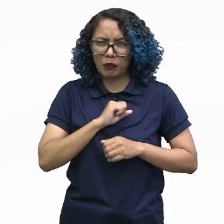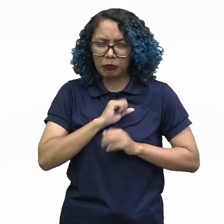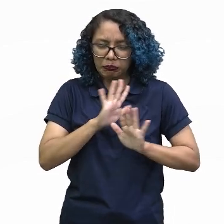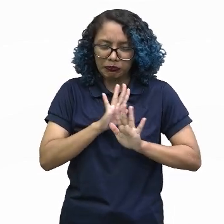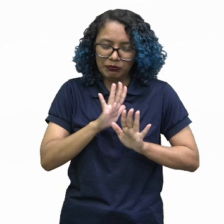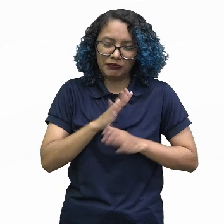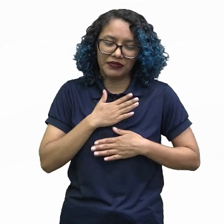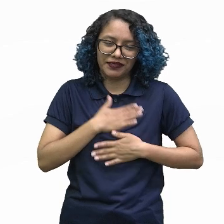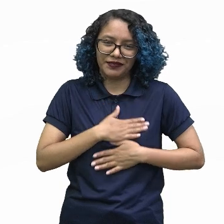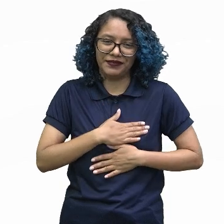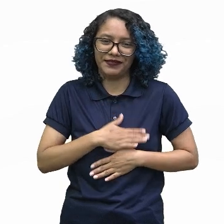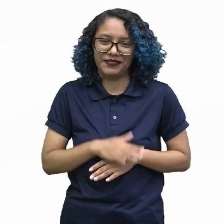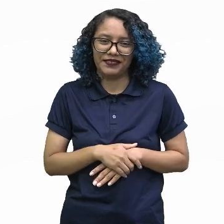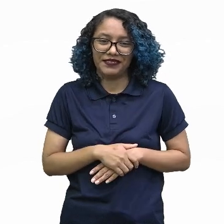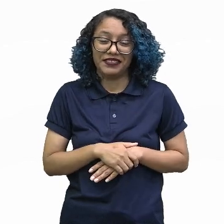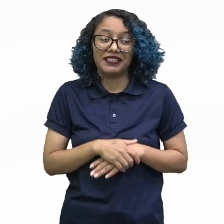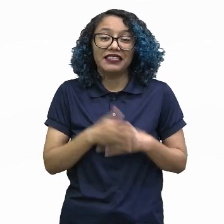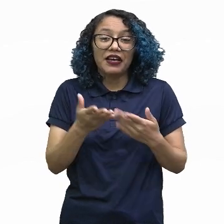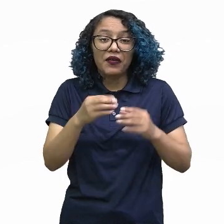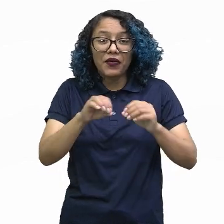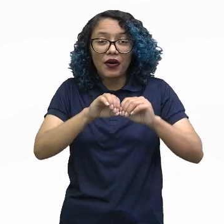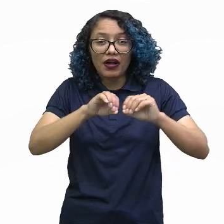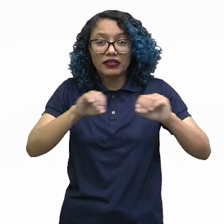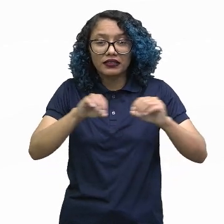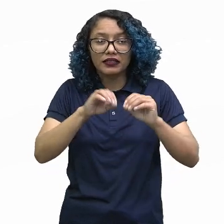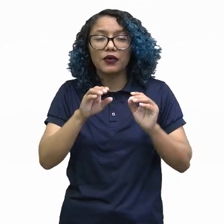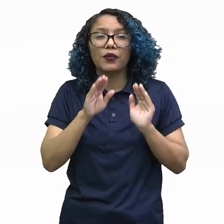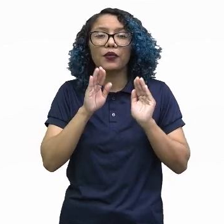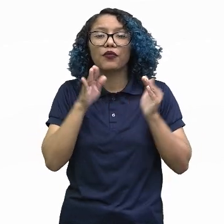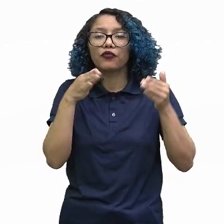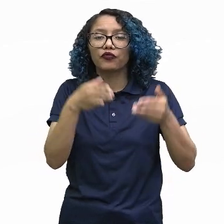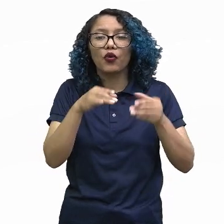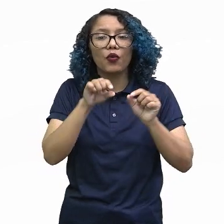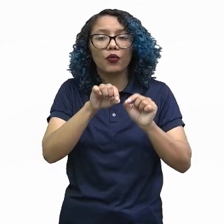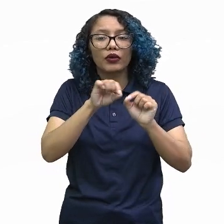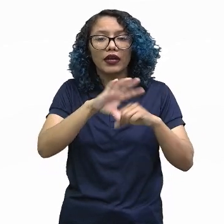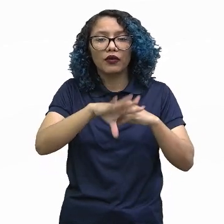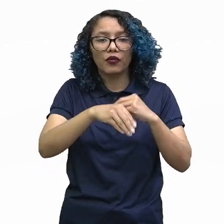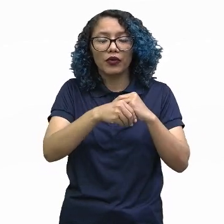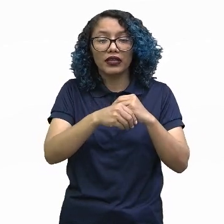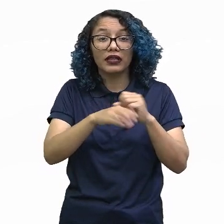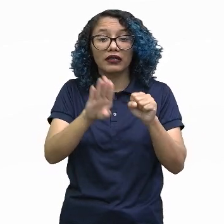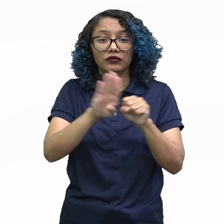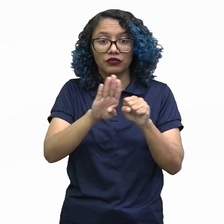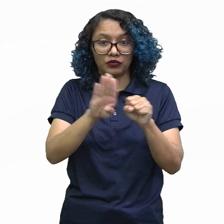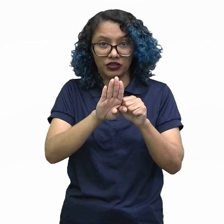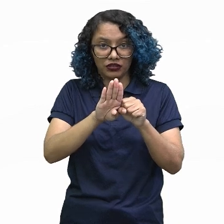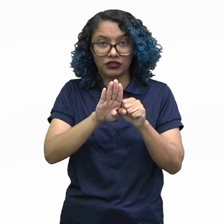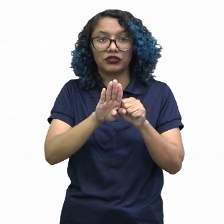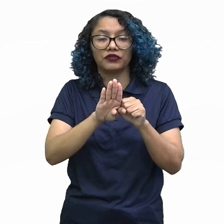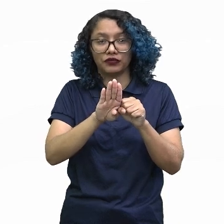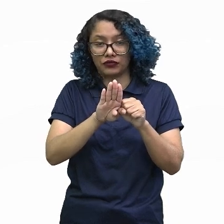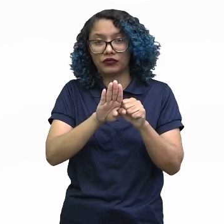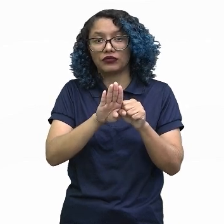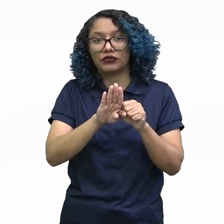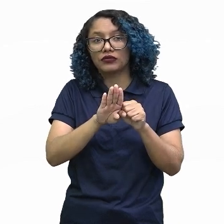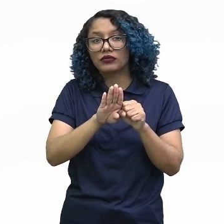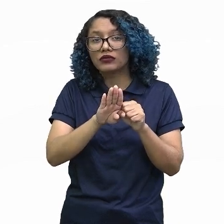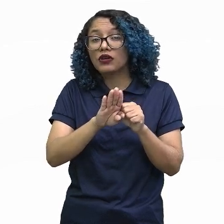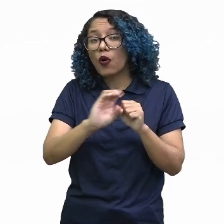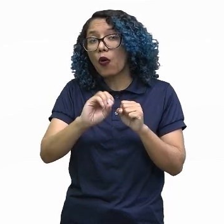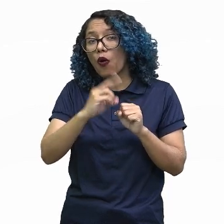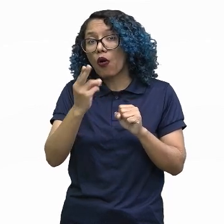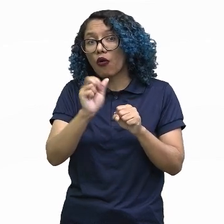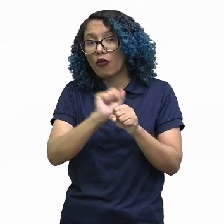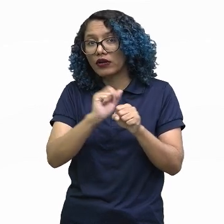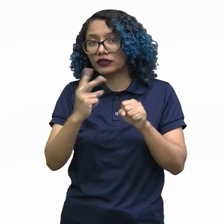por favor. É a oração que funciona como complemento de um substantivo, de